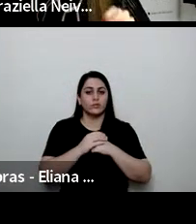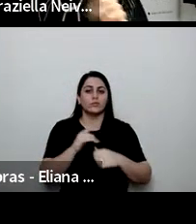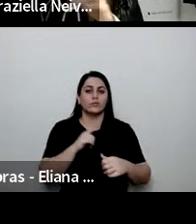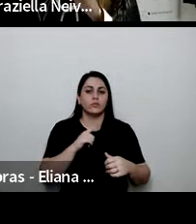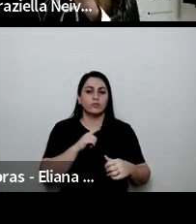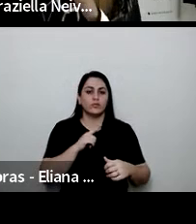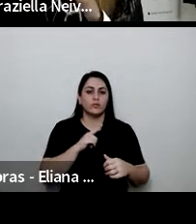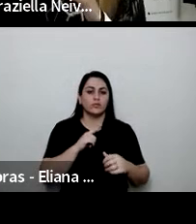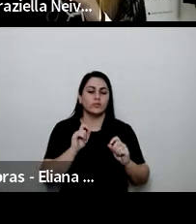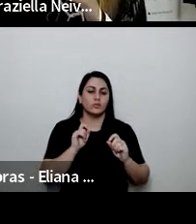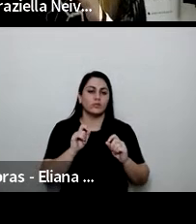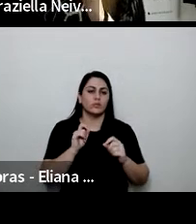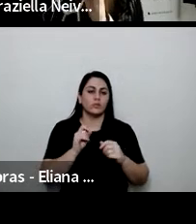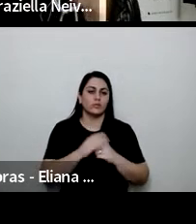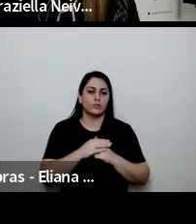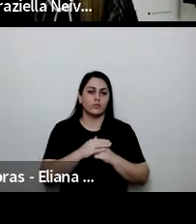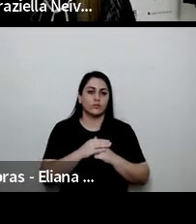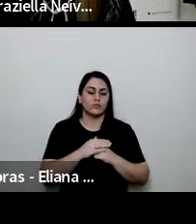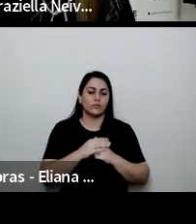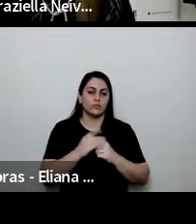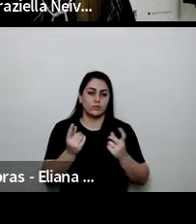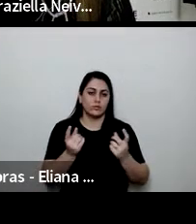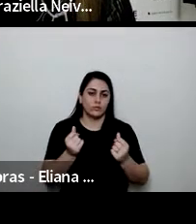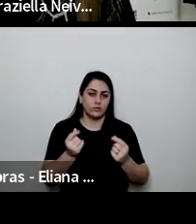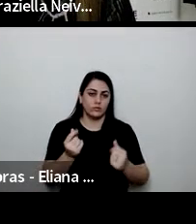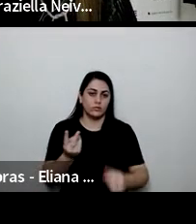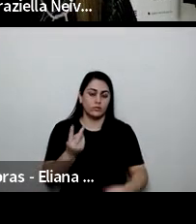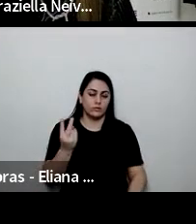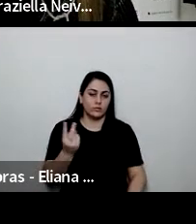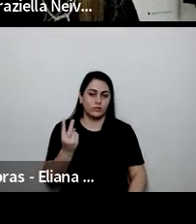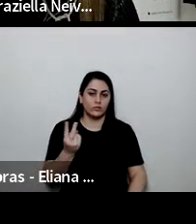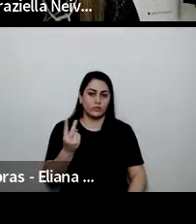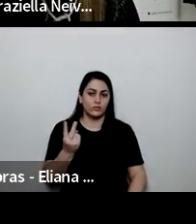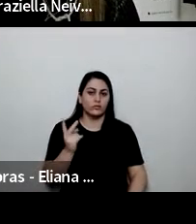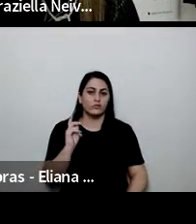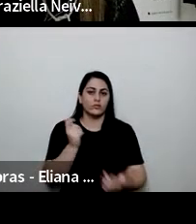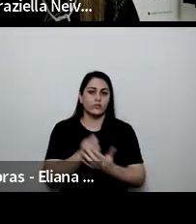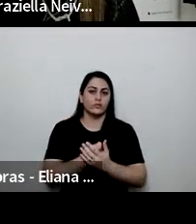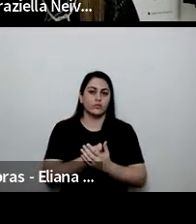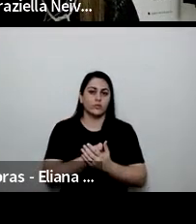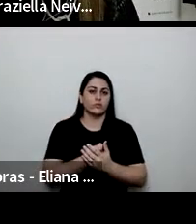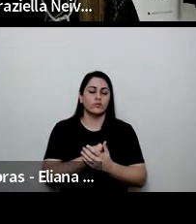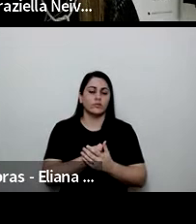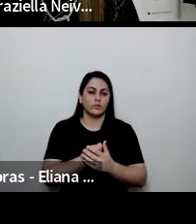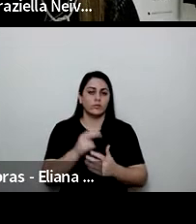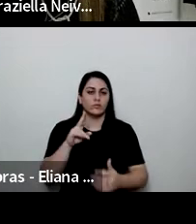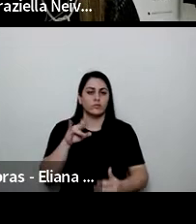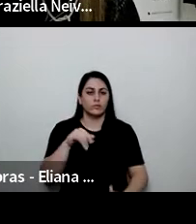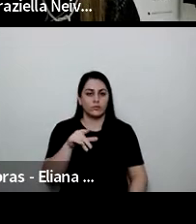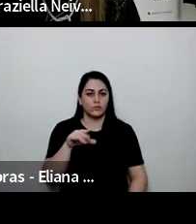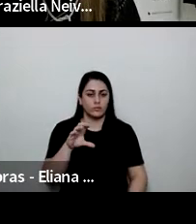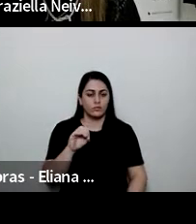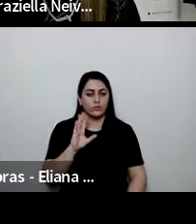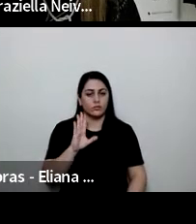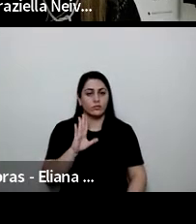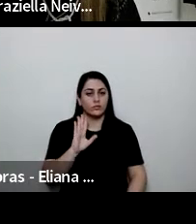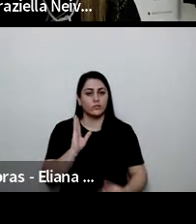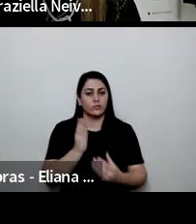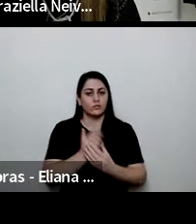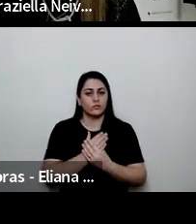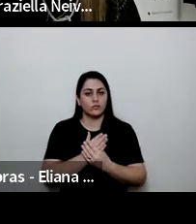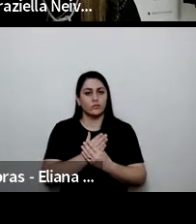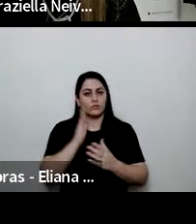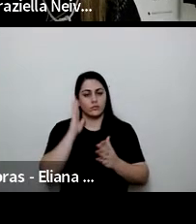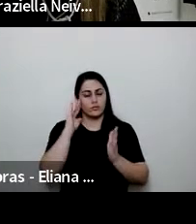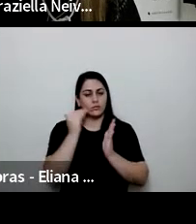é uma fixação de um valor a ser cobrado pela união e que no processo de cumprimento